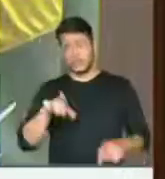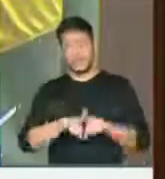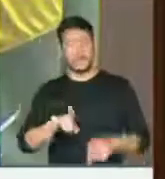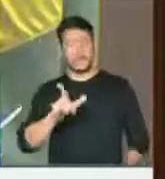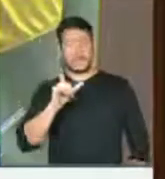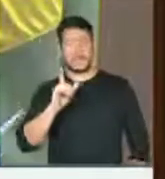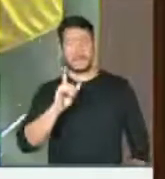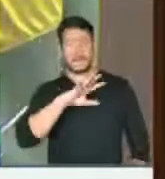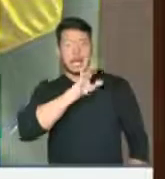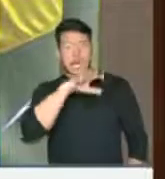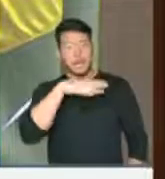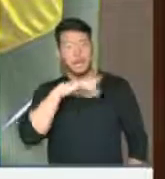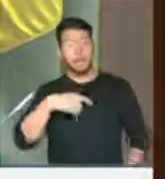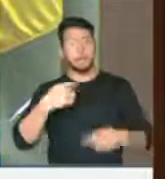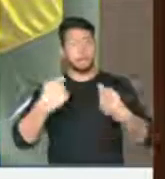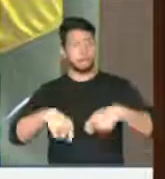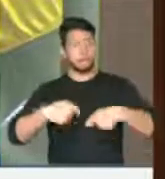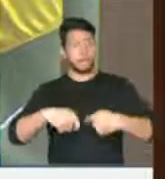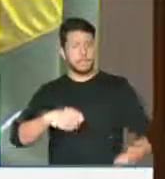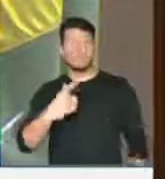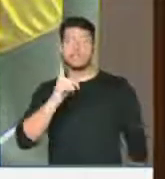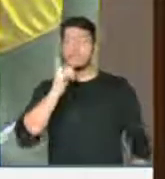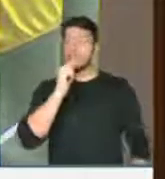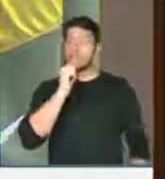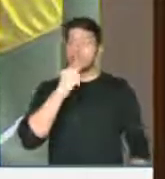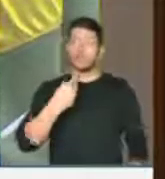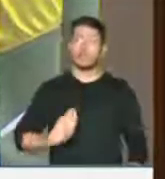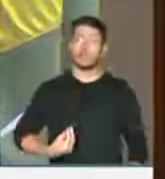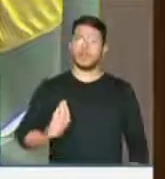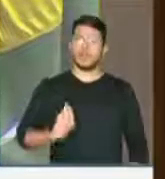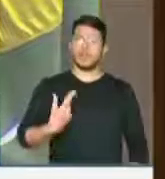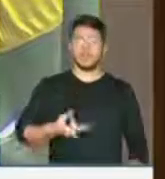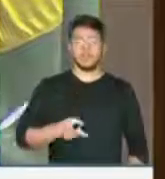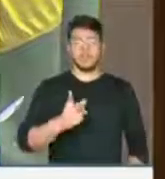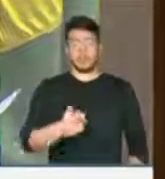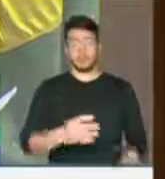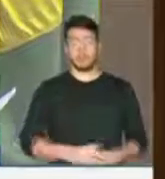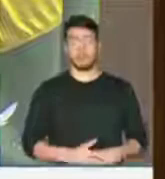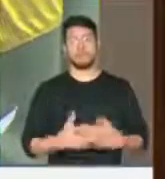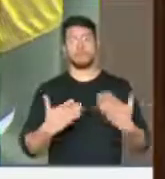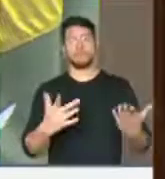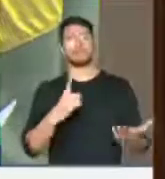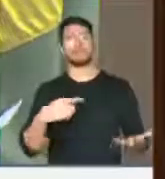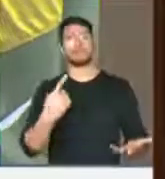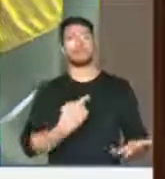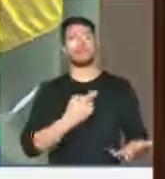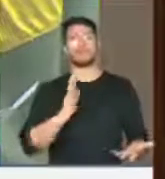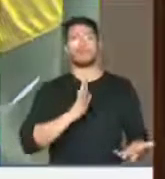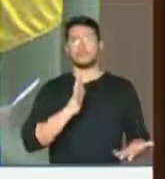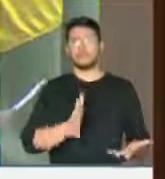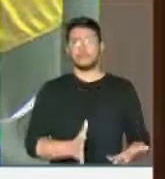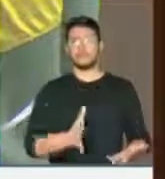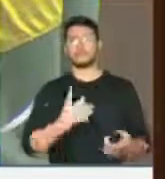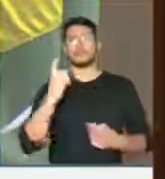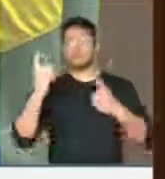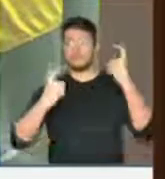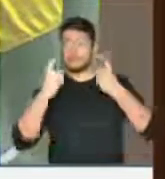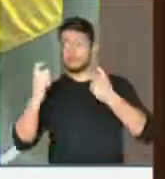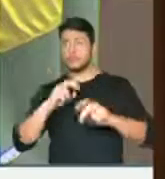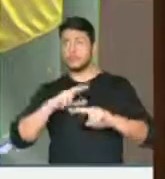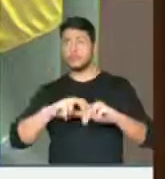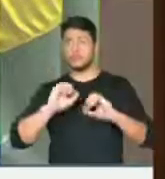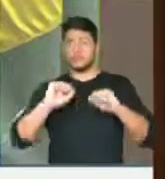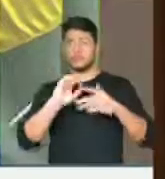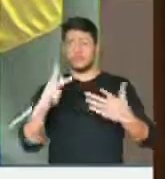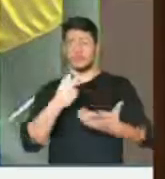todos sabemos que da seca é a pobreza, diminuição da produção agropecuária, de menos renda na nossa economia.